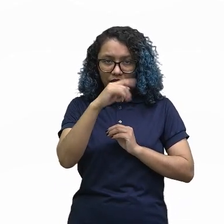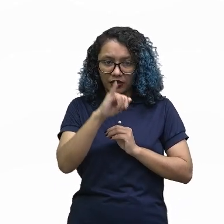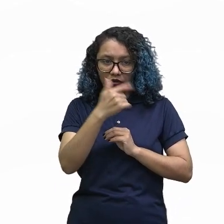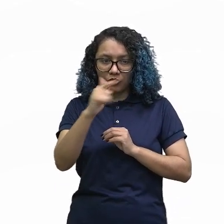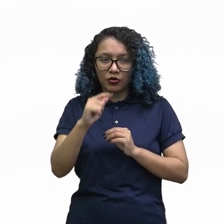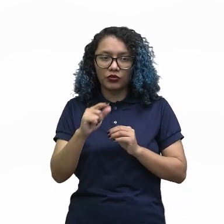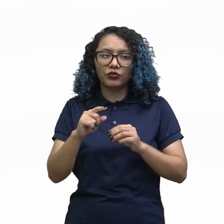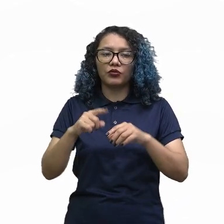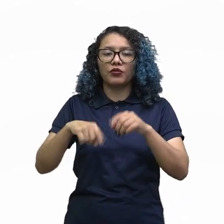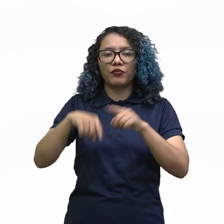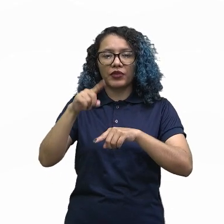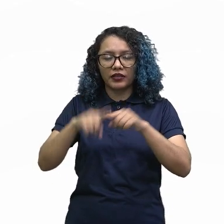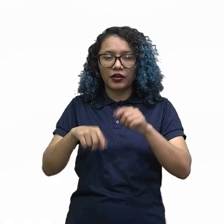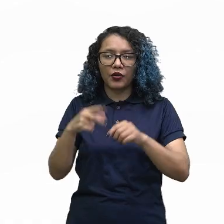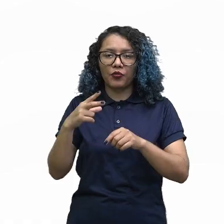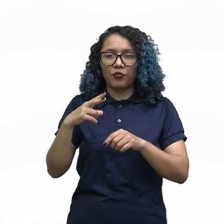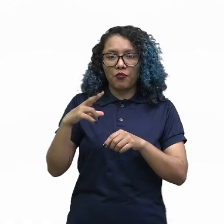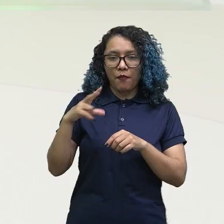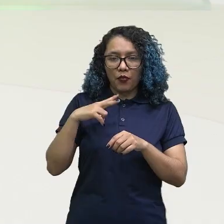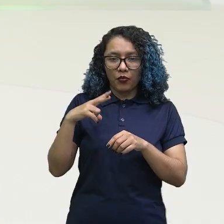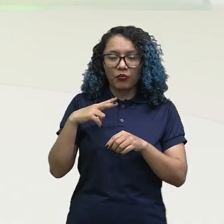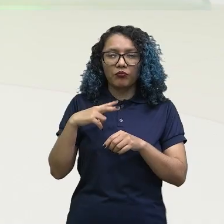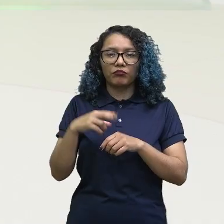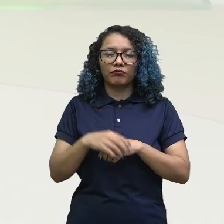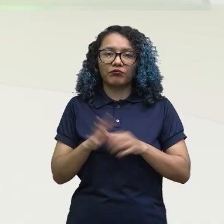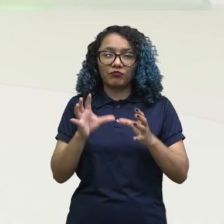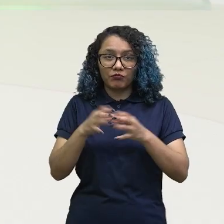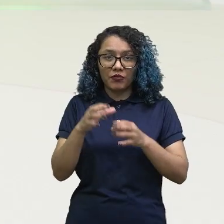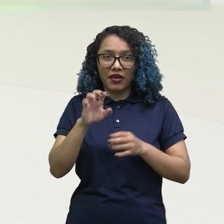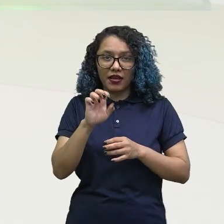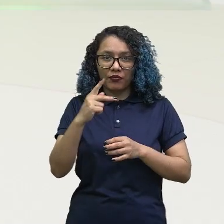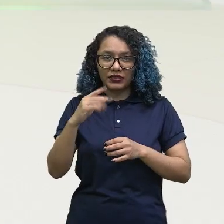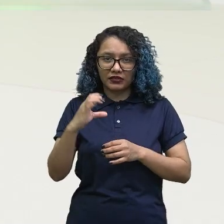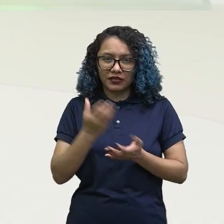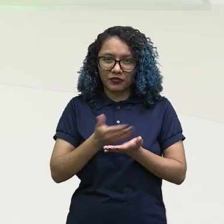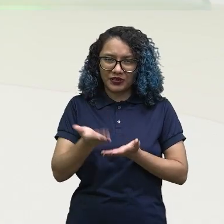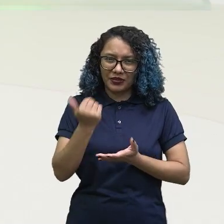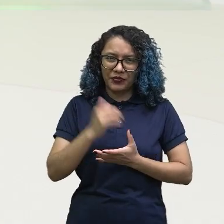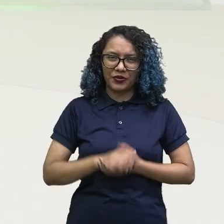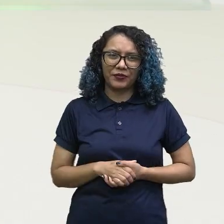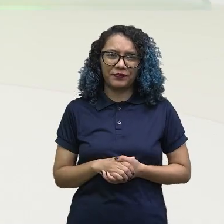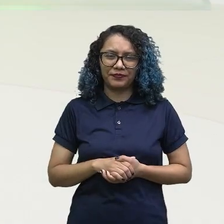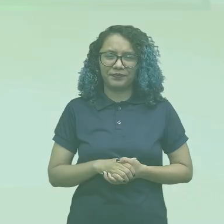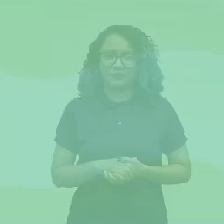de proteção coletiva, que é o EPC. Então vamos à nossa aula.